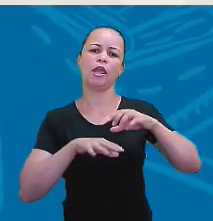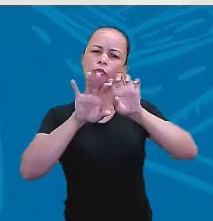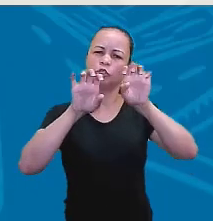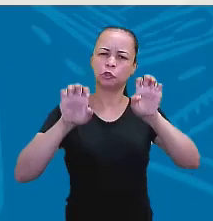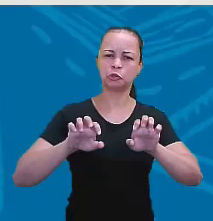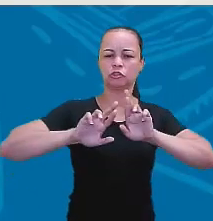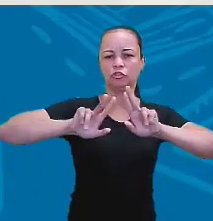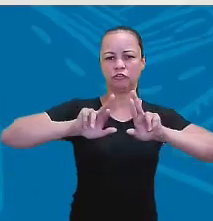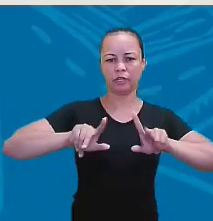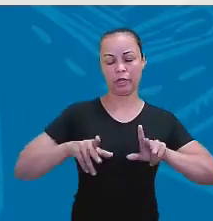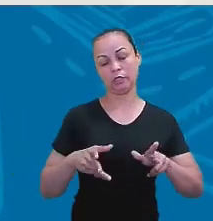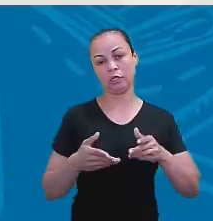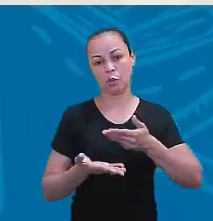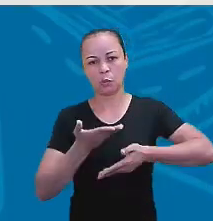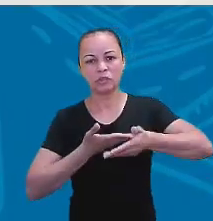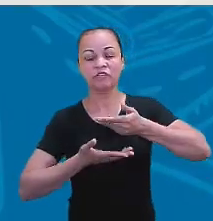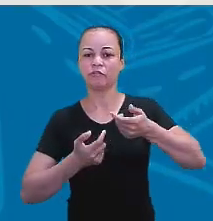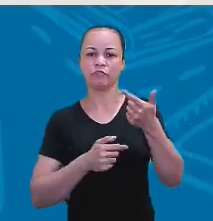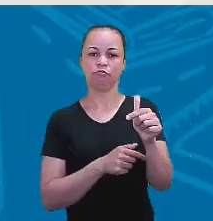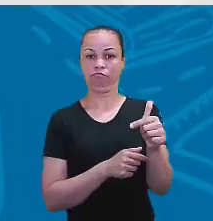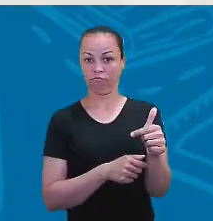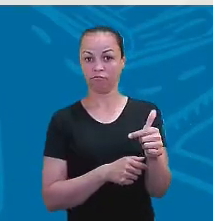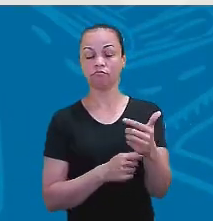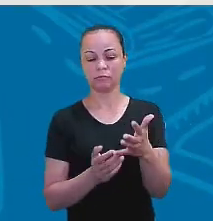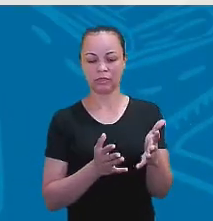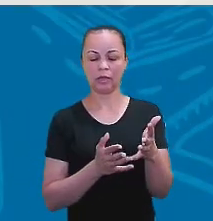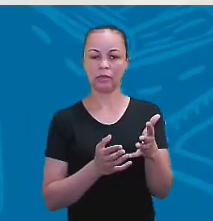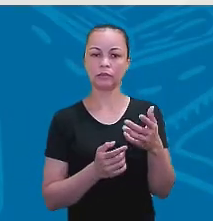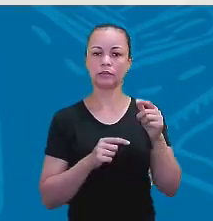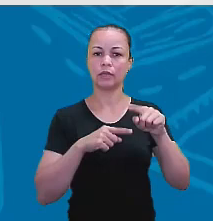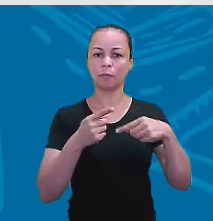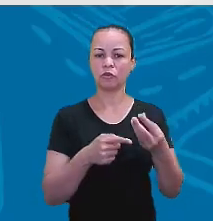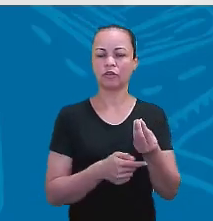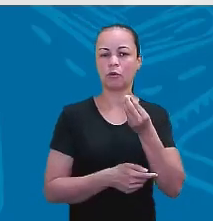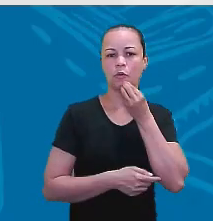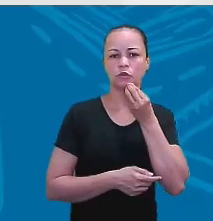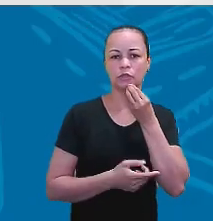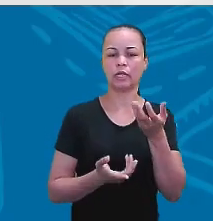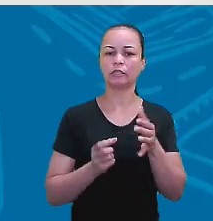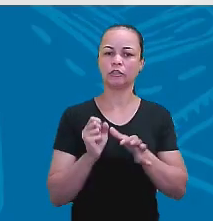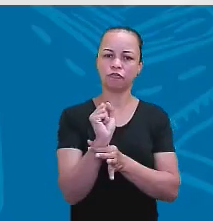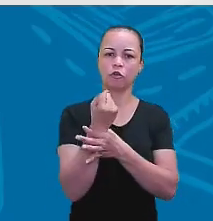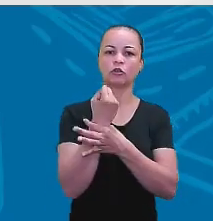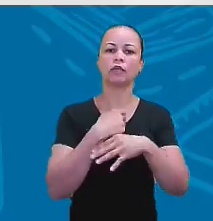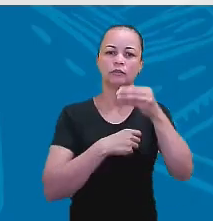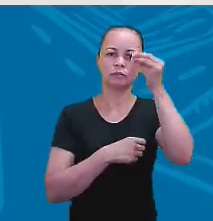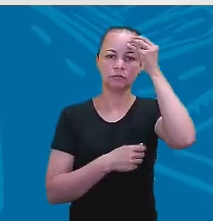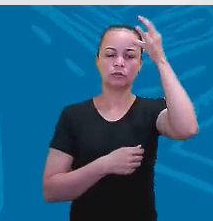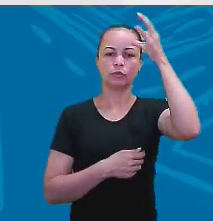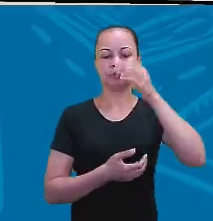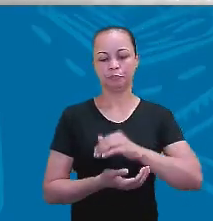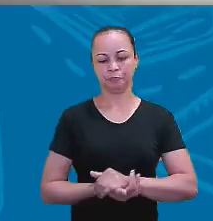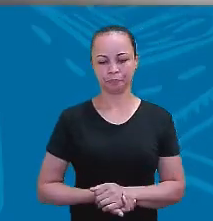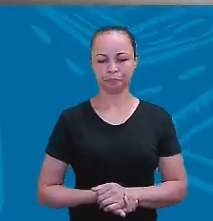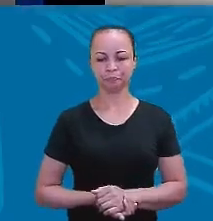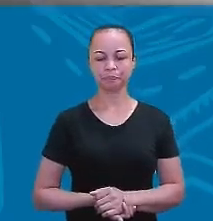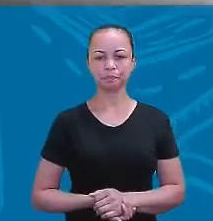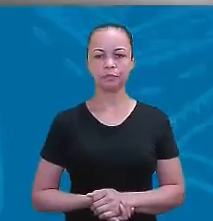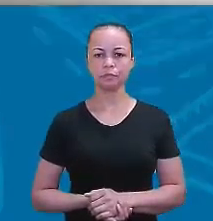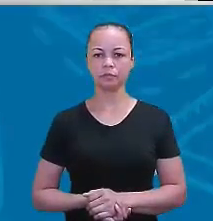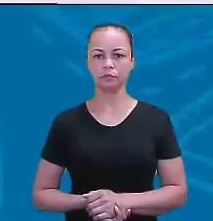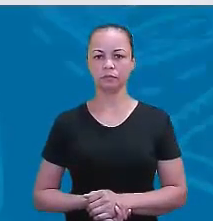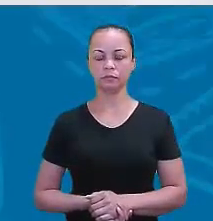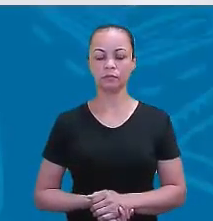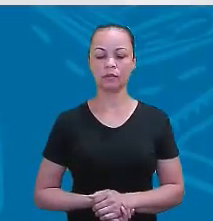coisas que vão estar envolvidas e que a gente vai falar já já. A gente vai te dar a oportunidade justamente de fortalecer esse saber. Então, vamos ao que interessa. Nosso